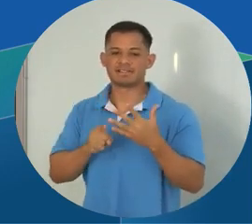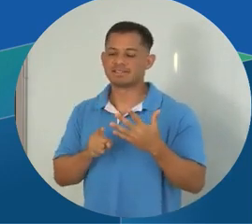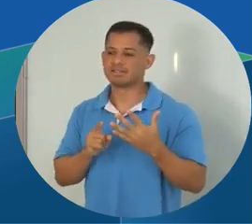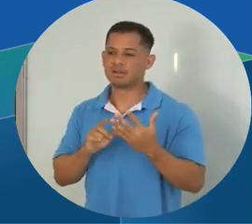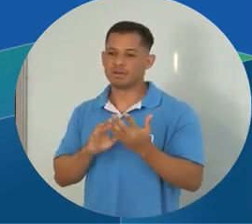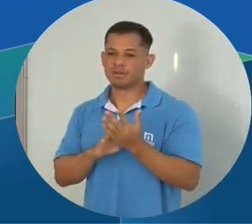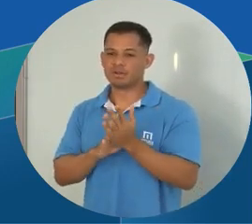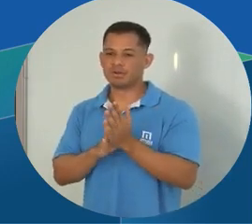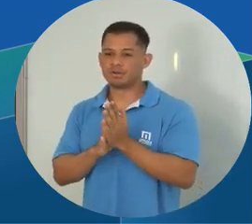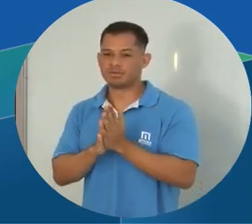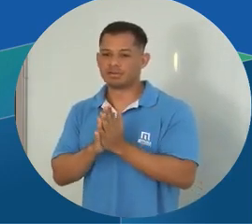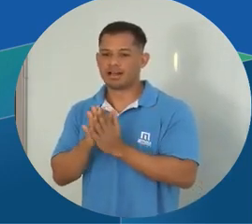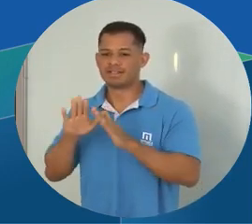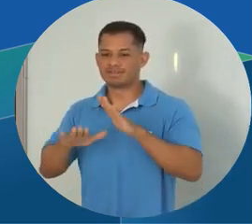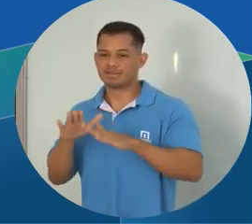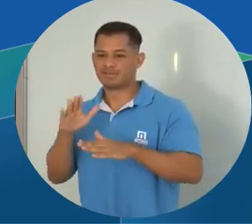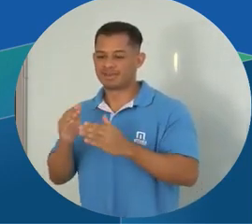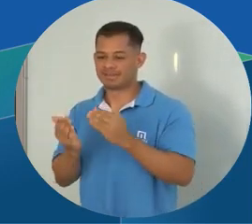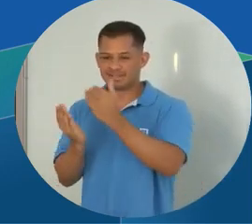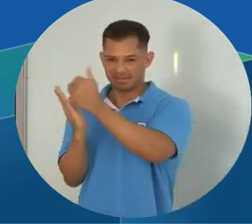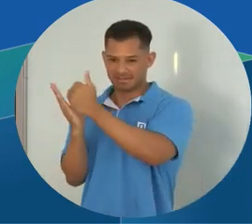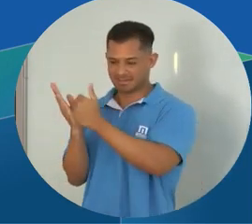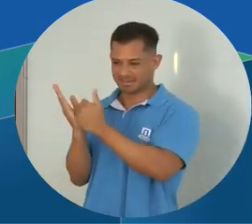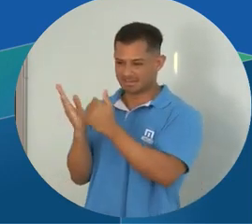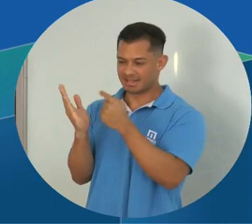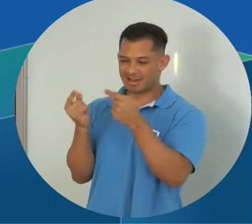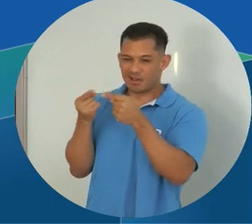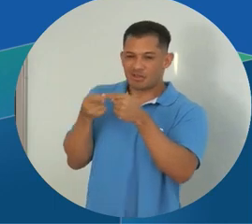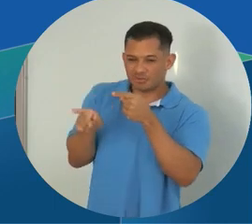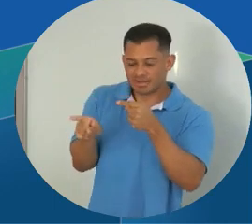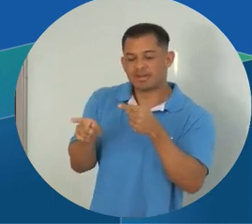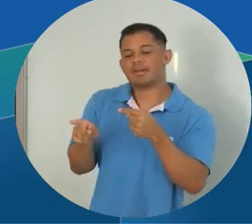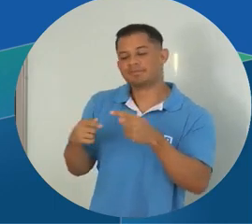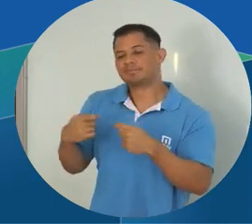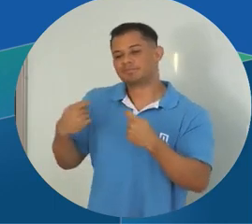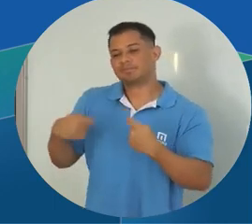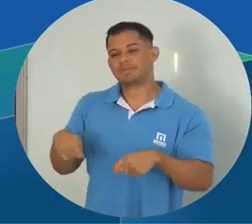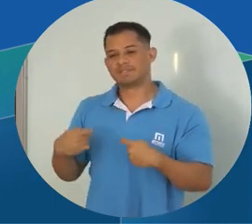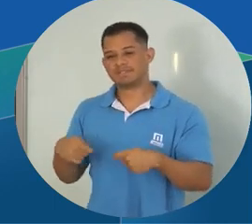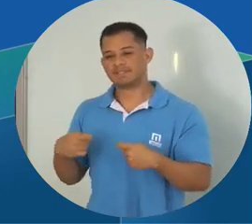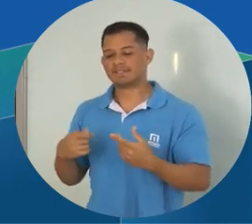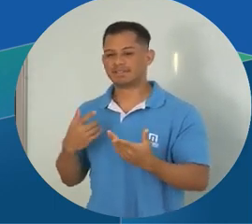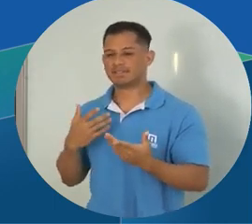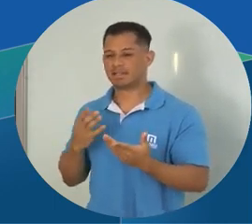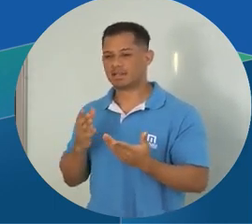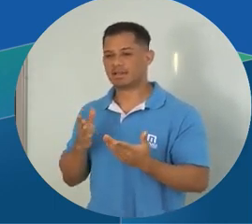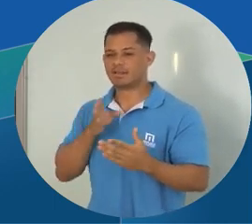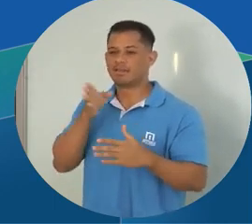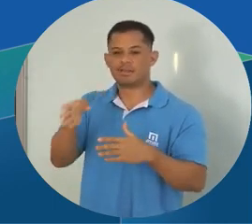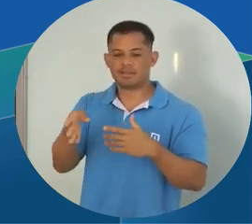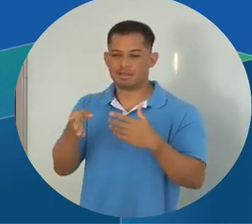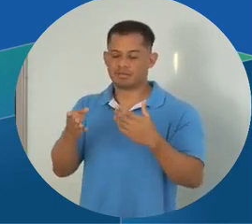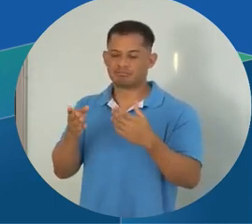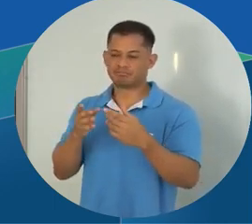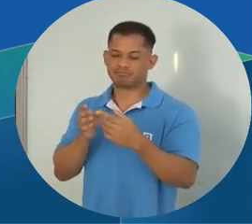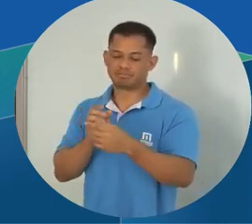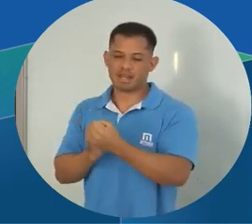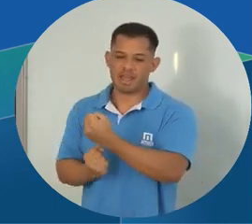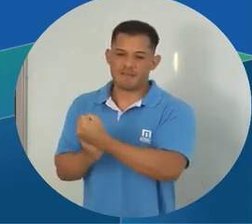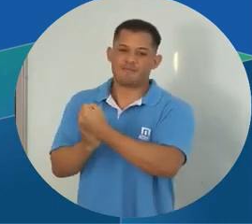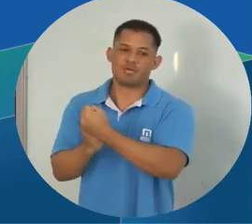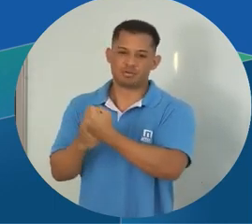caso excepcional, não atendido o fator de segurança, pode ser que seja necessário um tipo de intervenção de reforço.